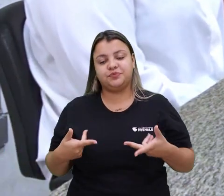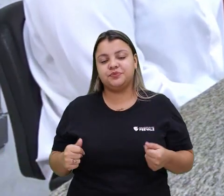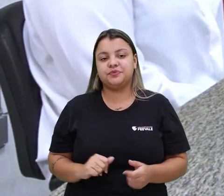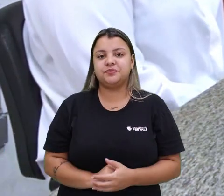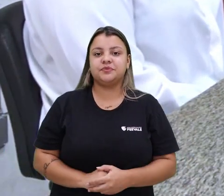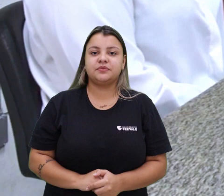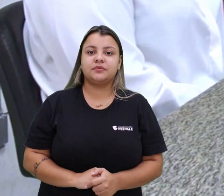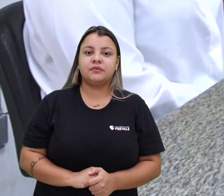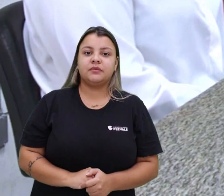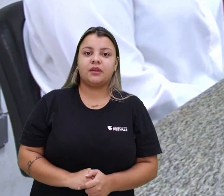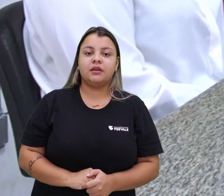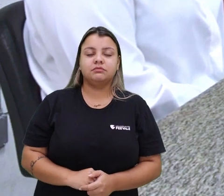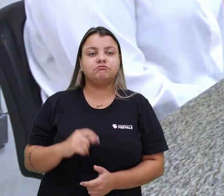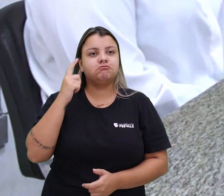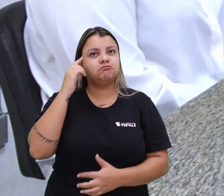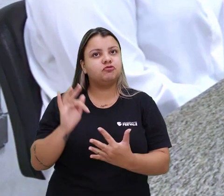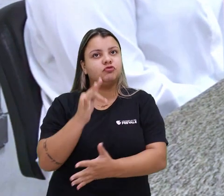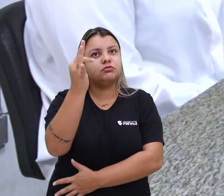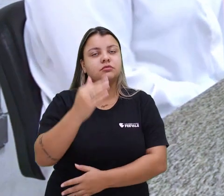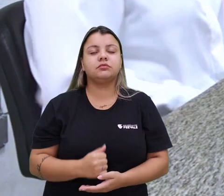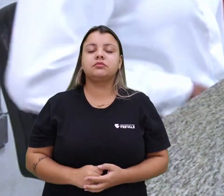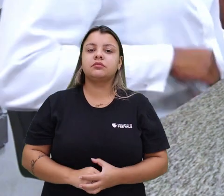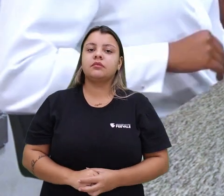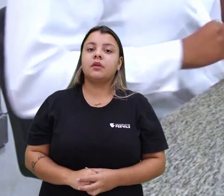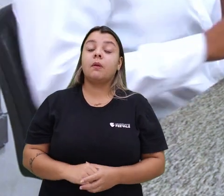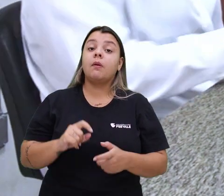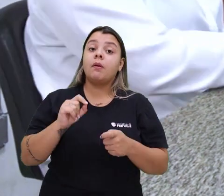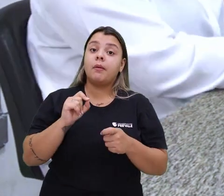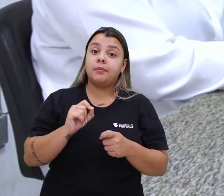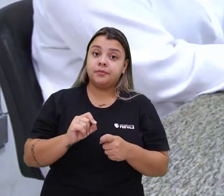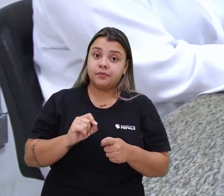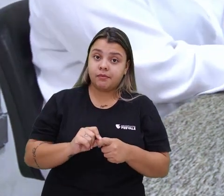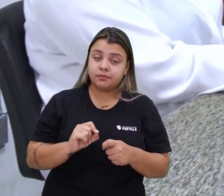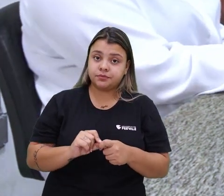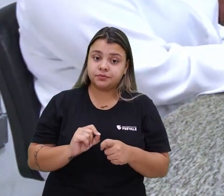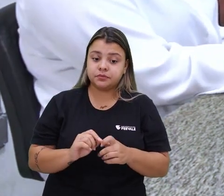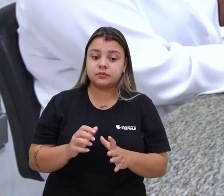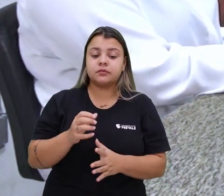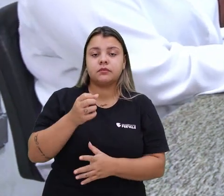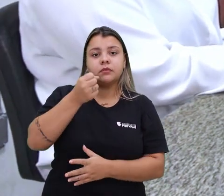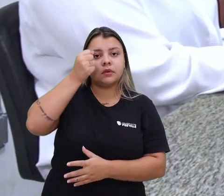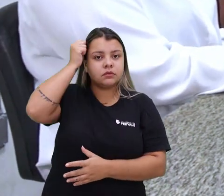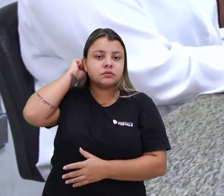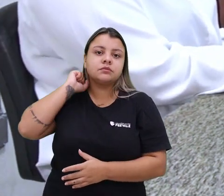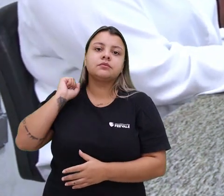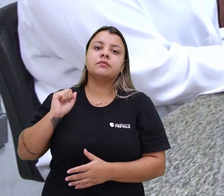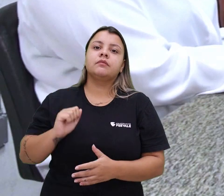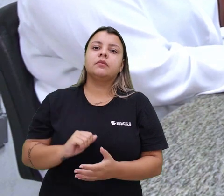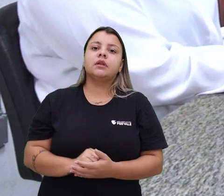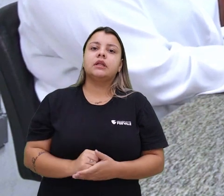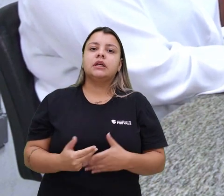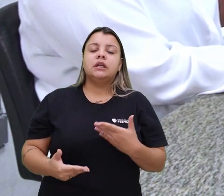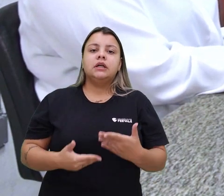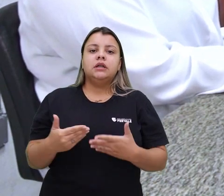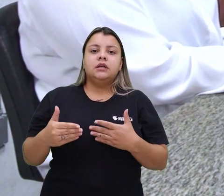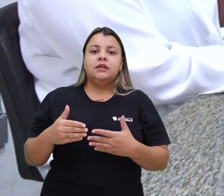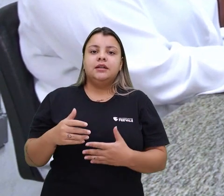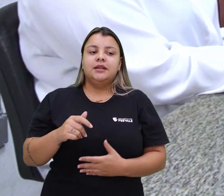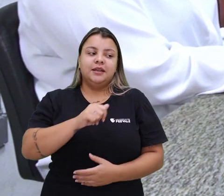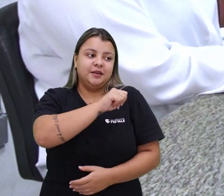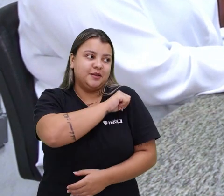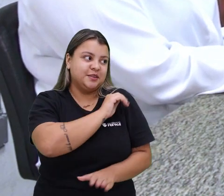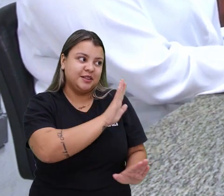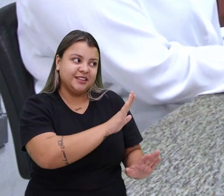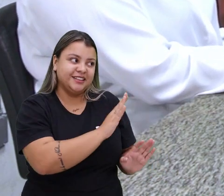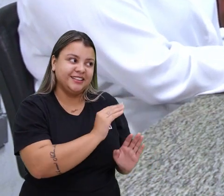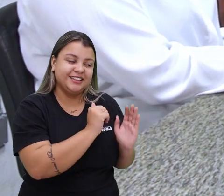incrível visionário E aí fiz H vestibular ã meus alunos que não escutem